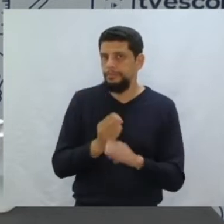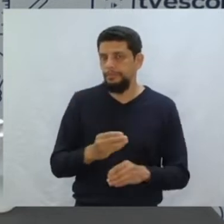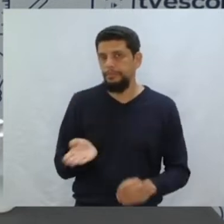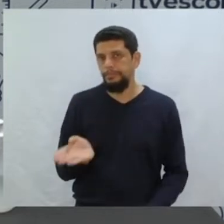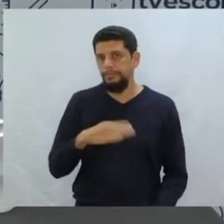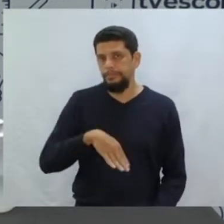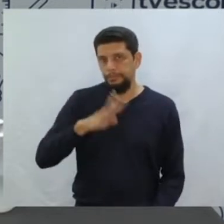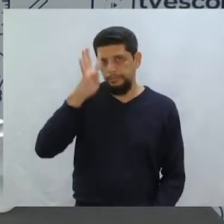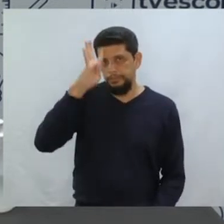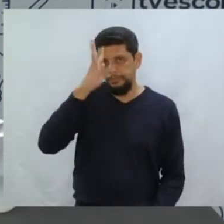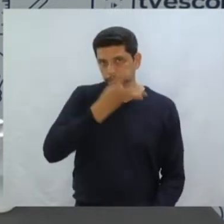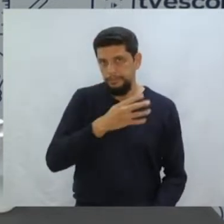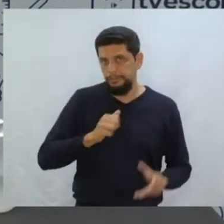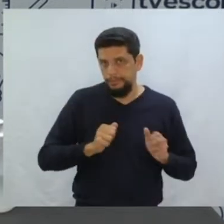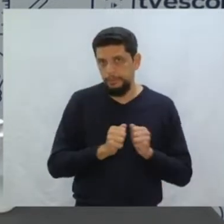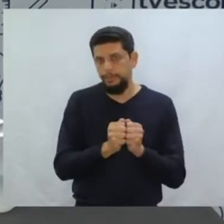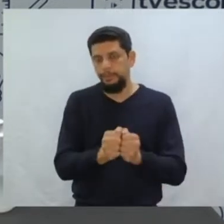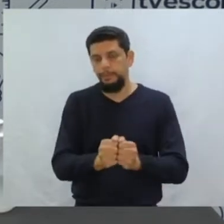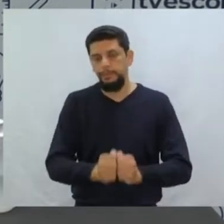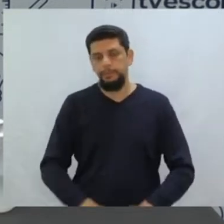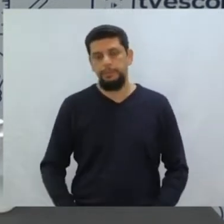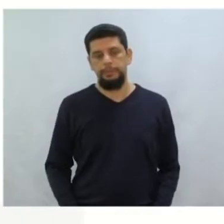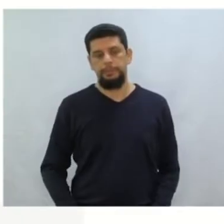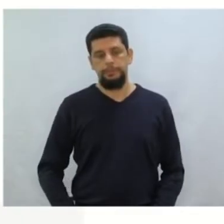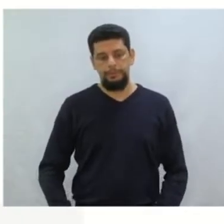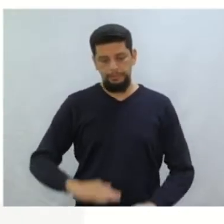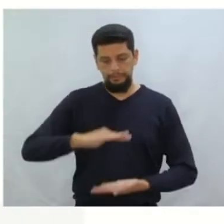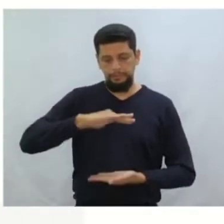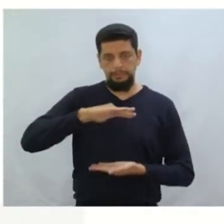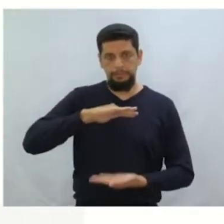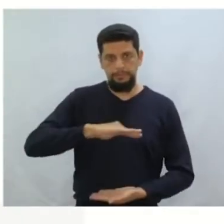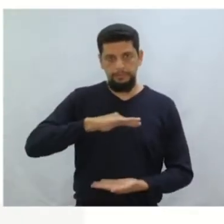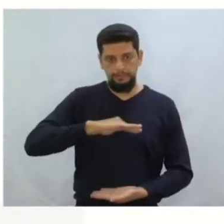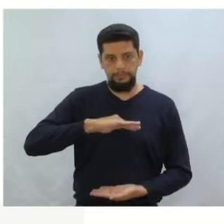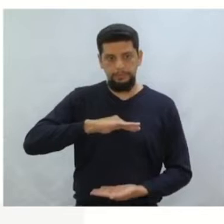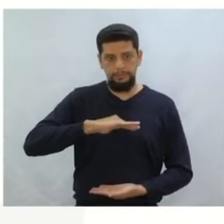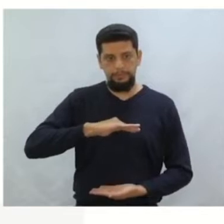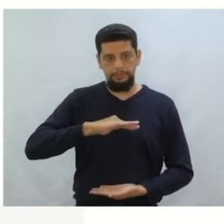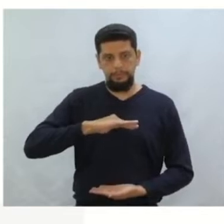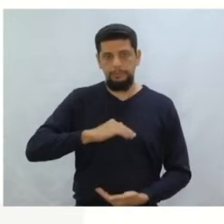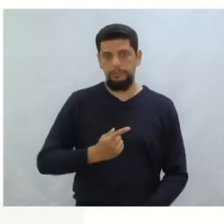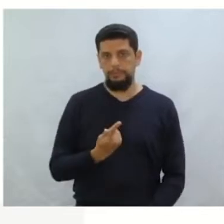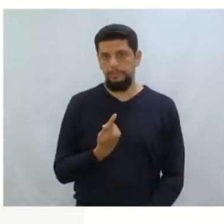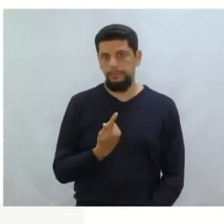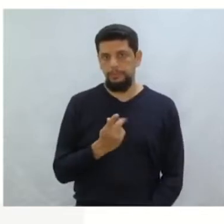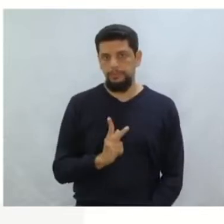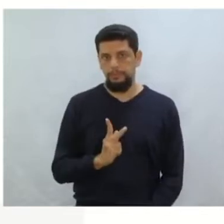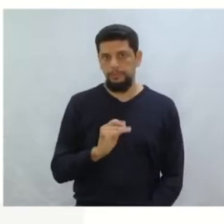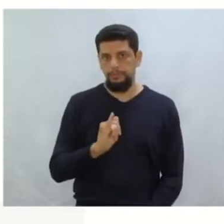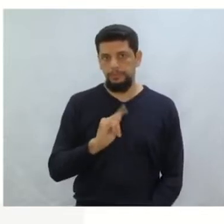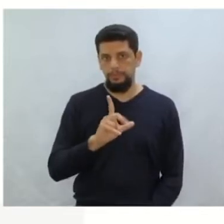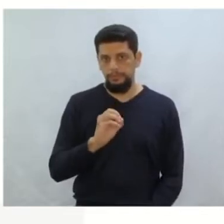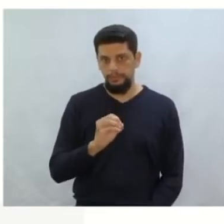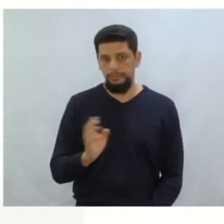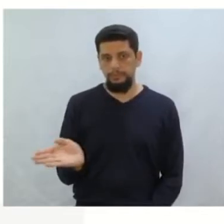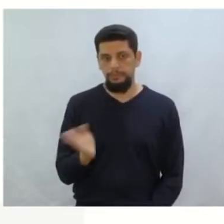descobrir? Vamos resolver juntos? Olha só. Então, aqui, 1